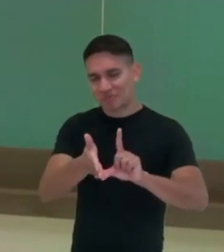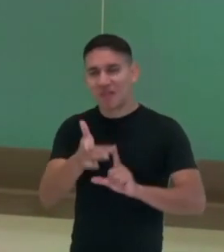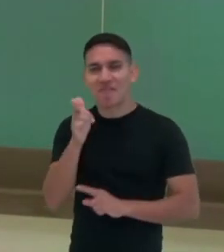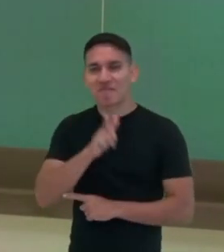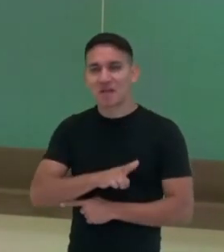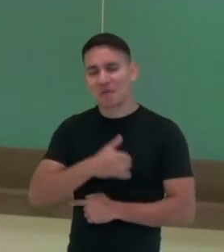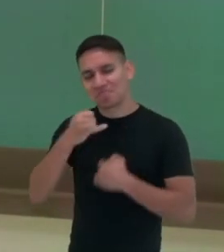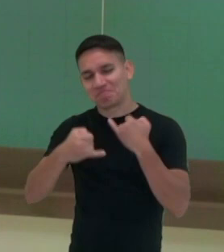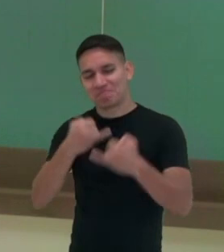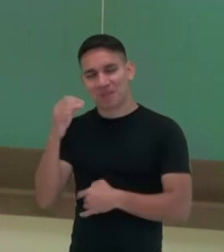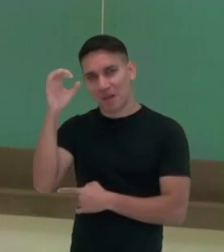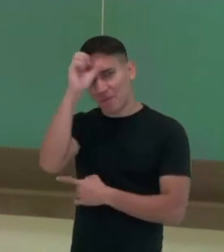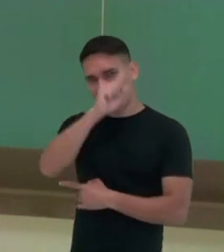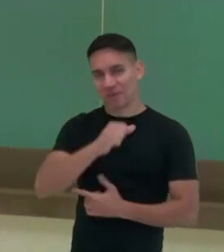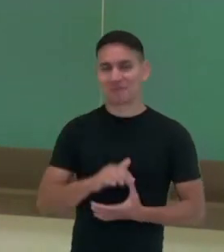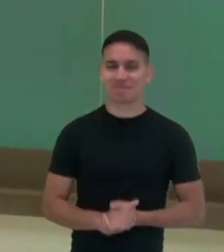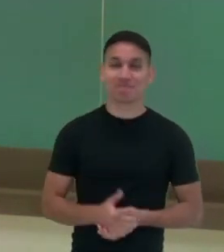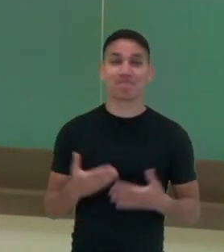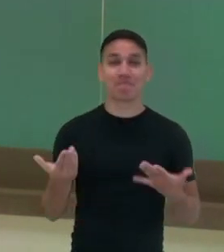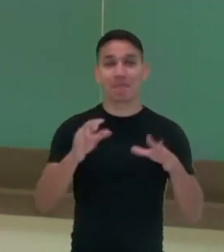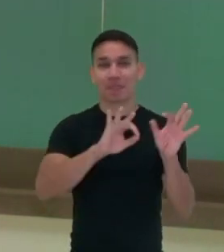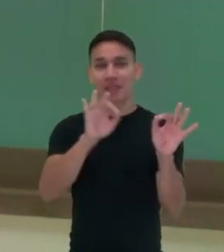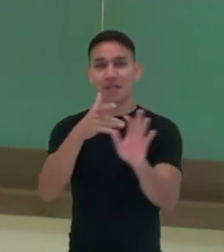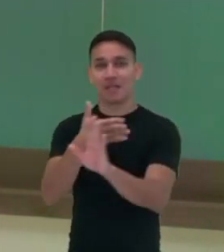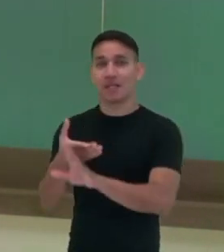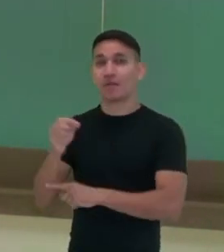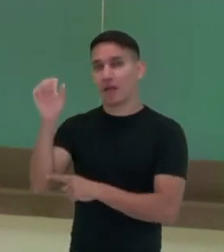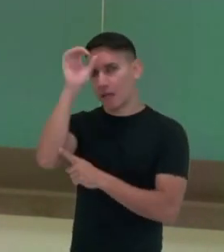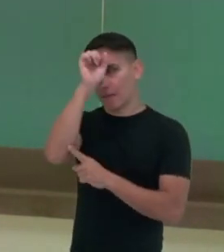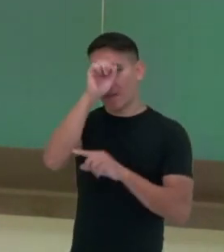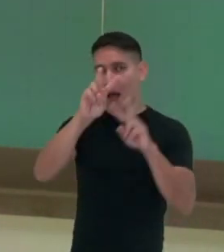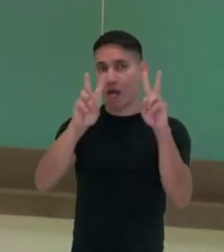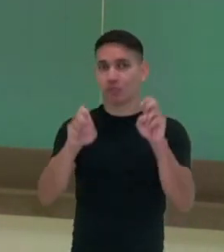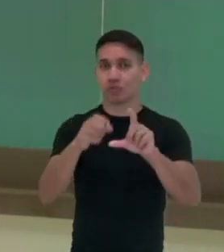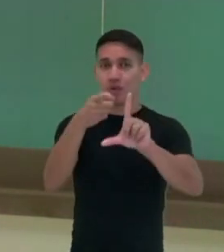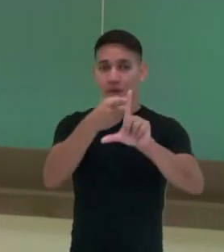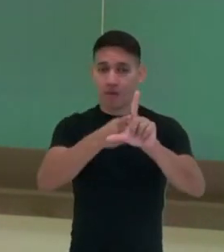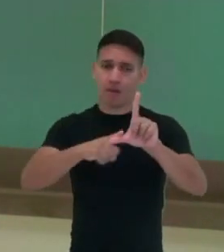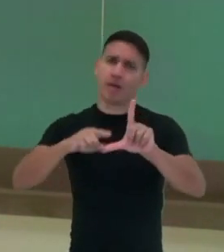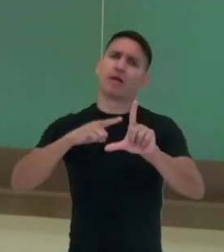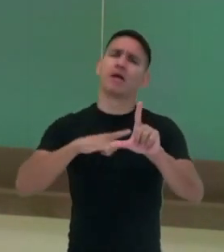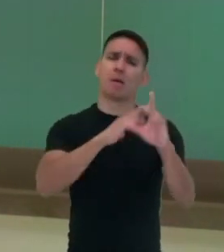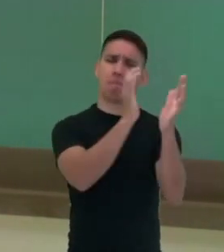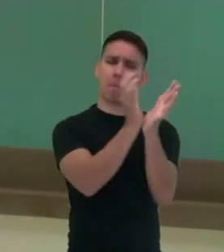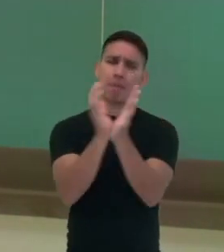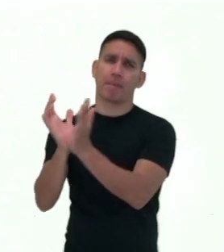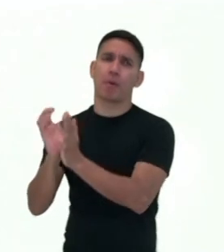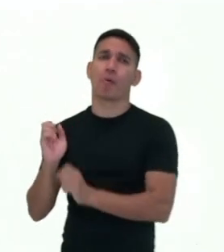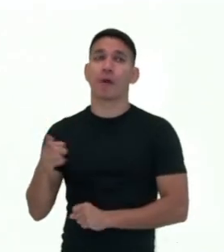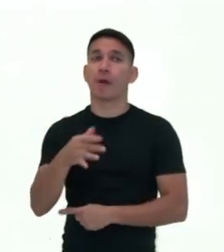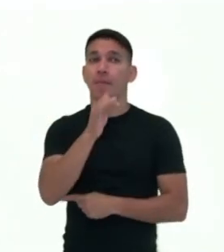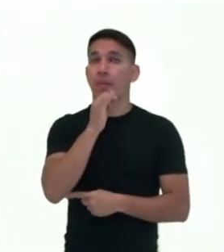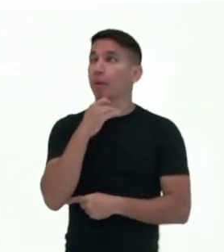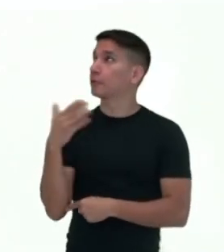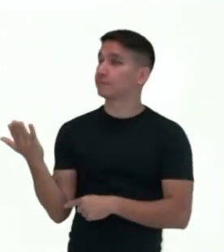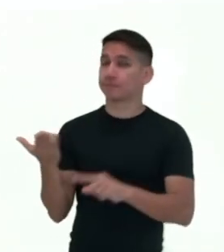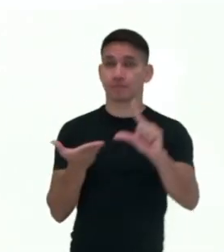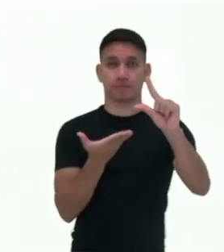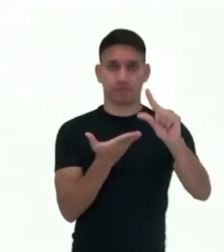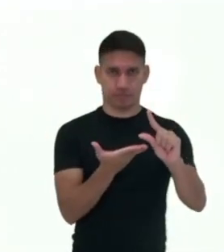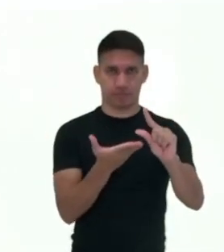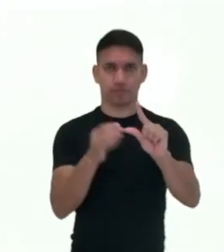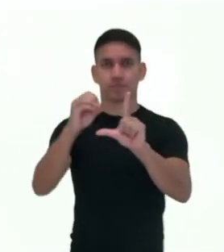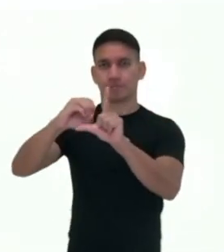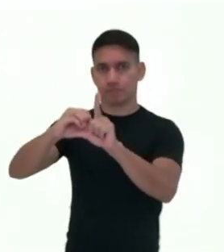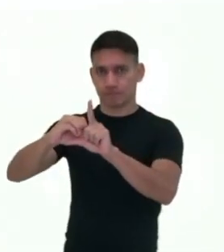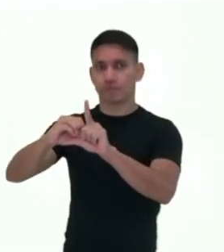lá no Matific, tá bom? Então, nessa aulinha de hoje nós aprendemos que os ângulos eles possuem algumas classificações, né? Como o ângulo agudo, o reto,